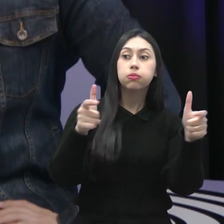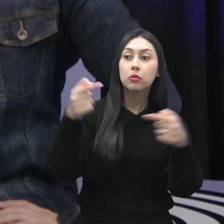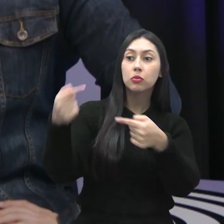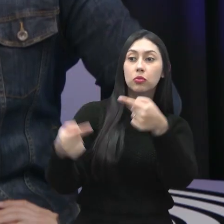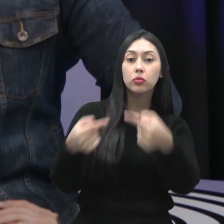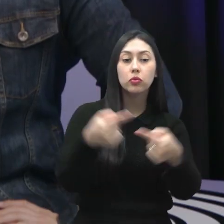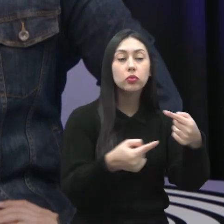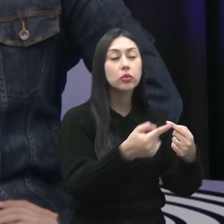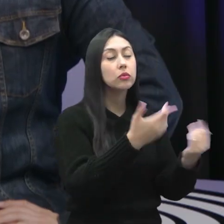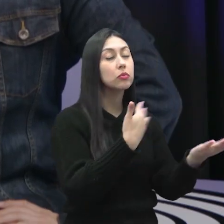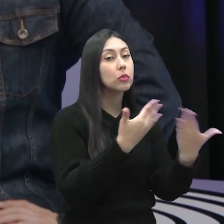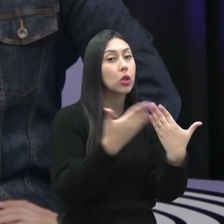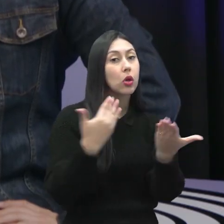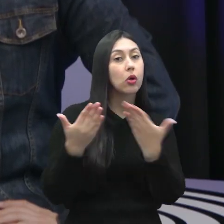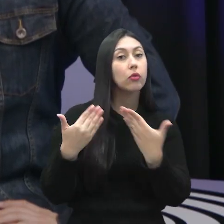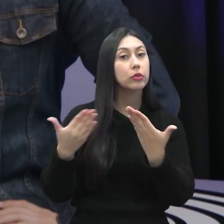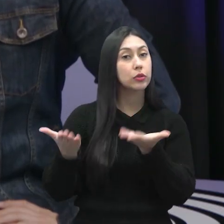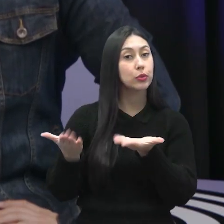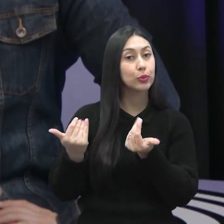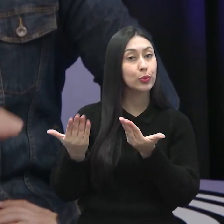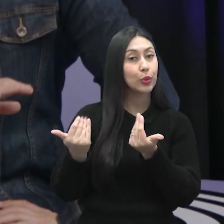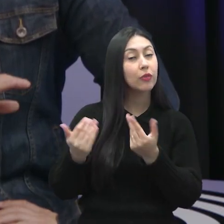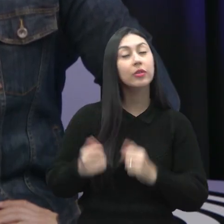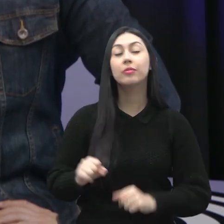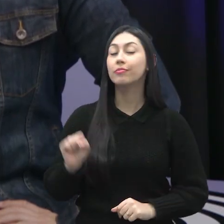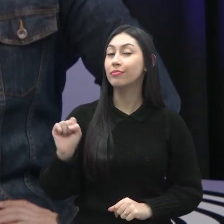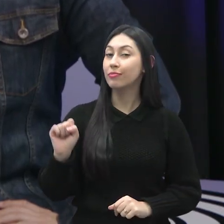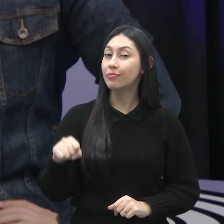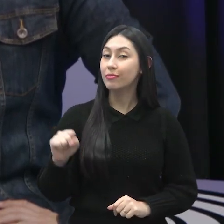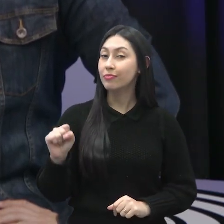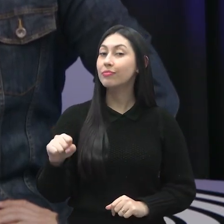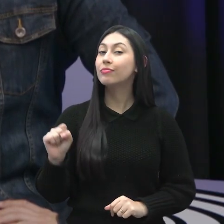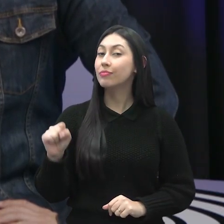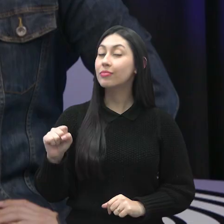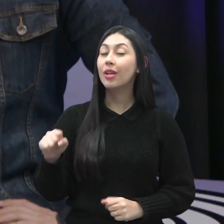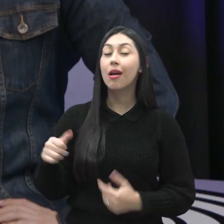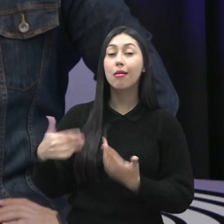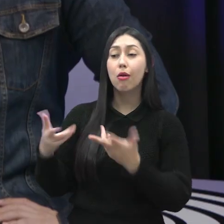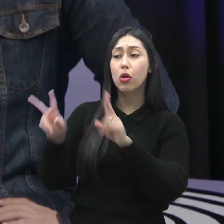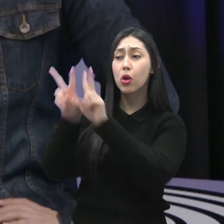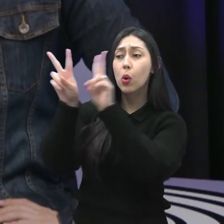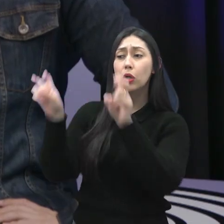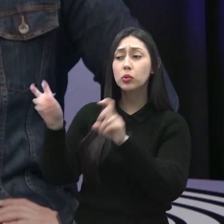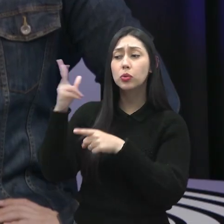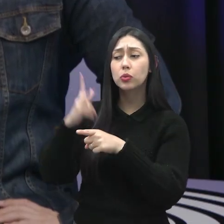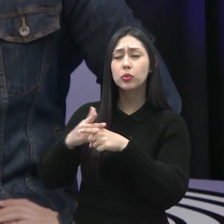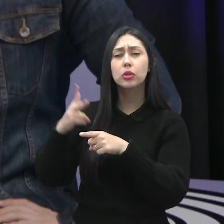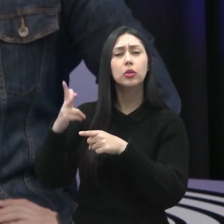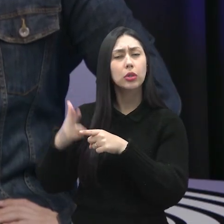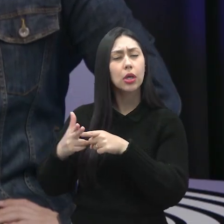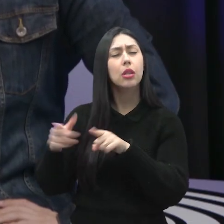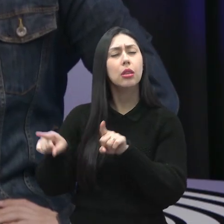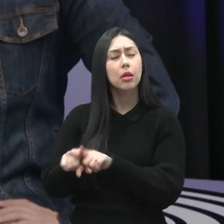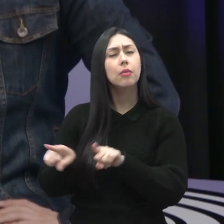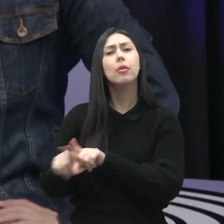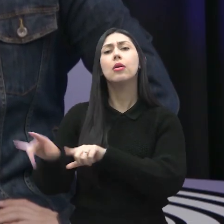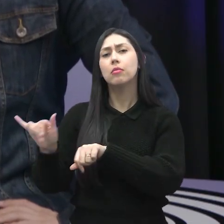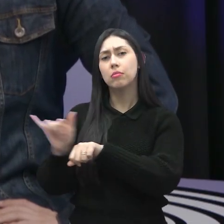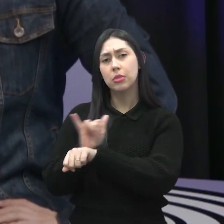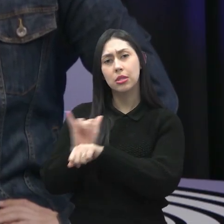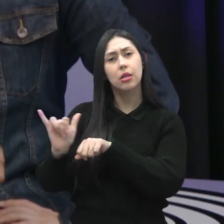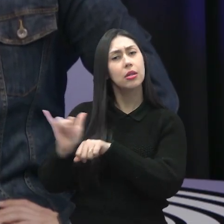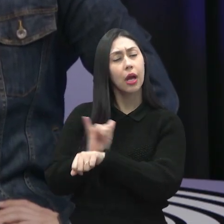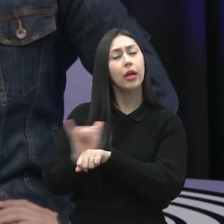nas conversas aí entre os jovens. É verdade, no meio disso tudo, a vasectomia tem aparecido como uma possibilidade, não é, Fernanda? Sim.